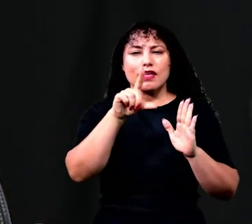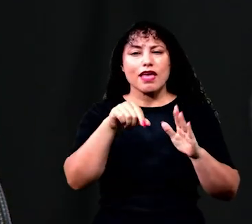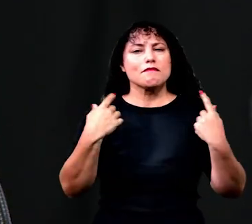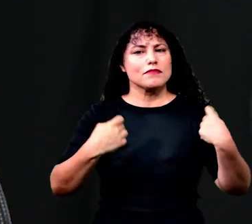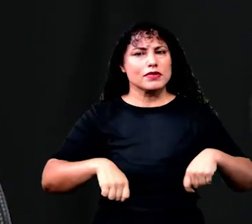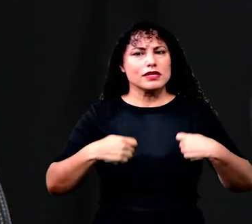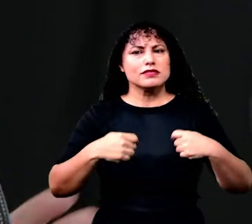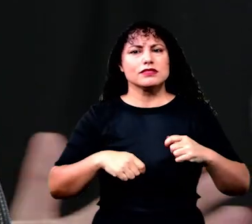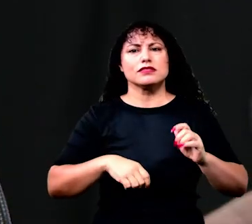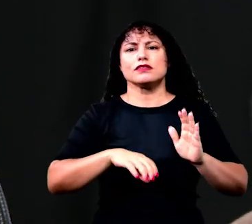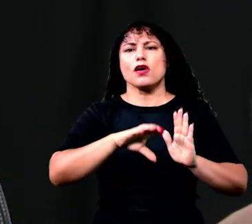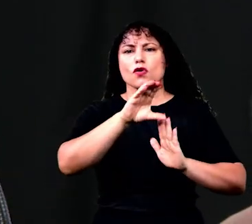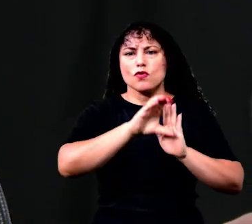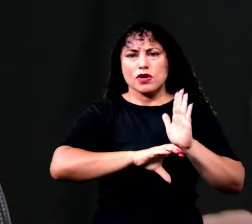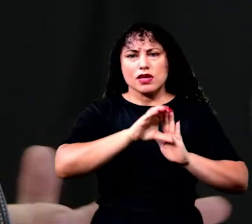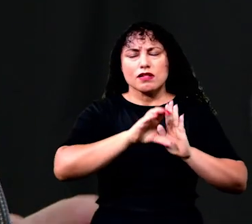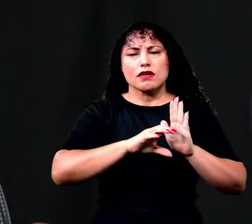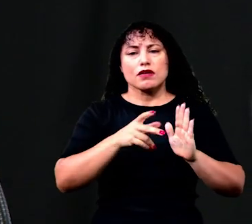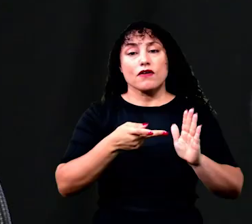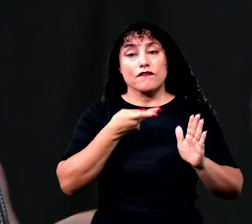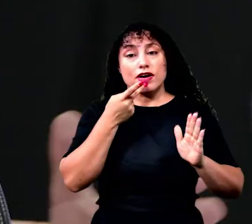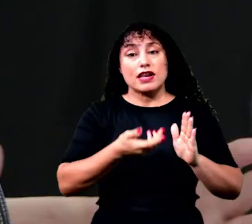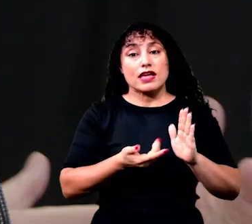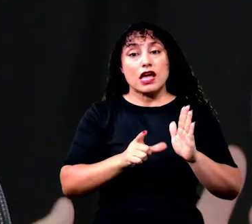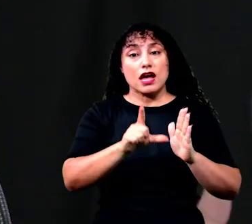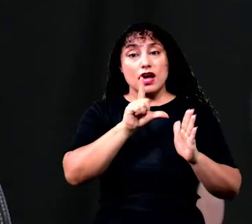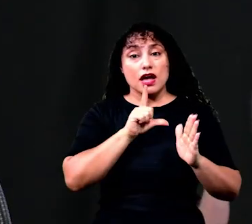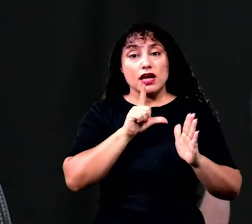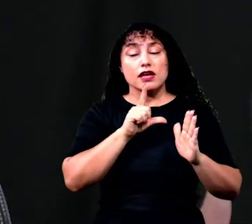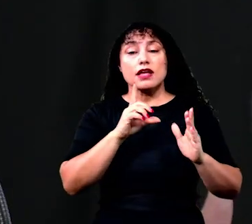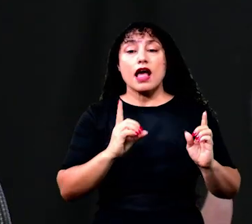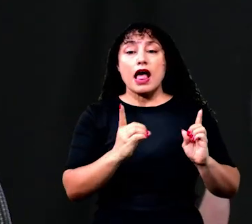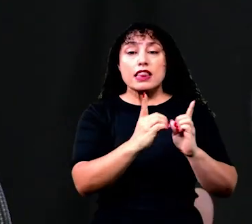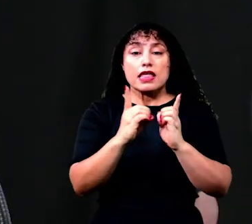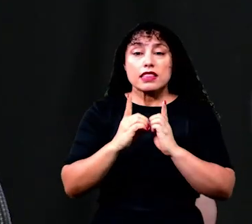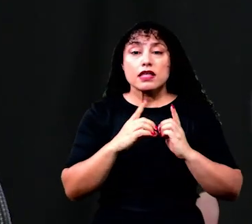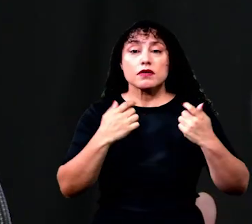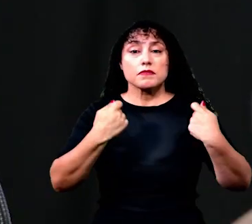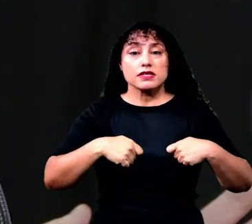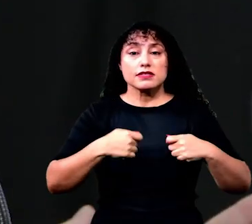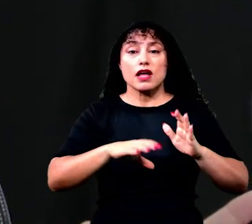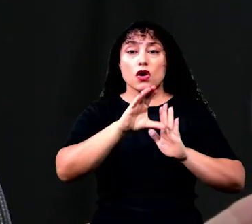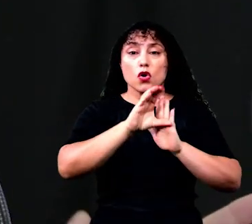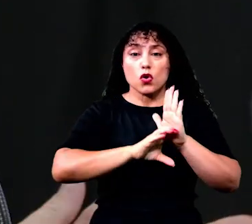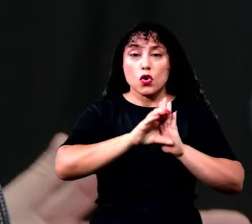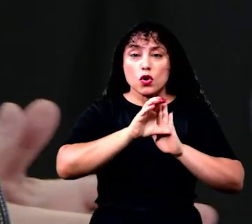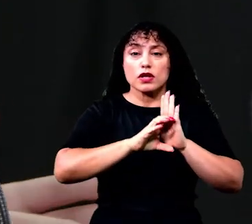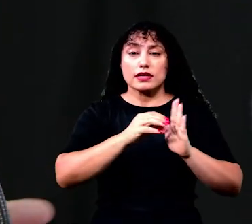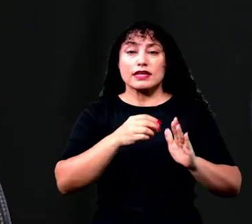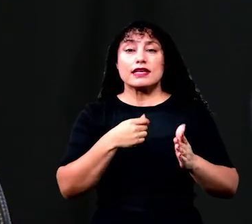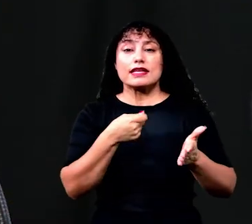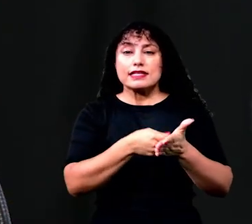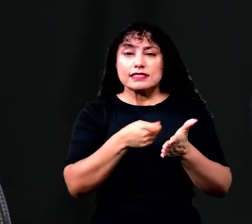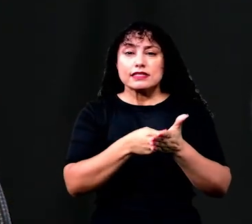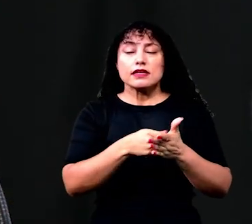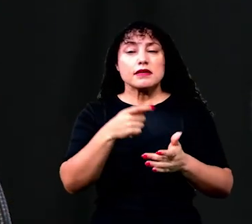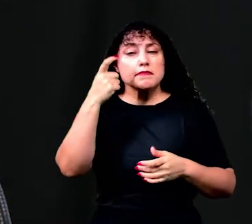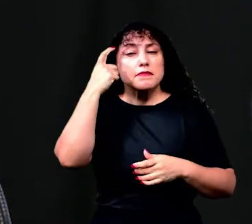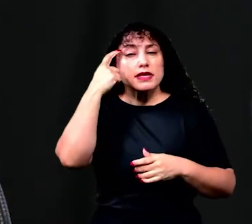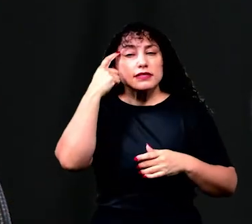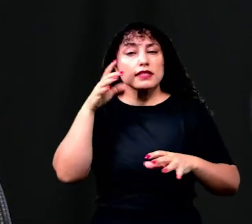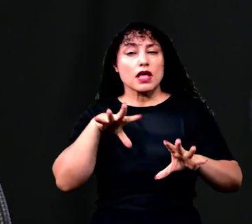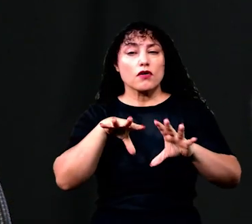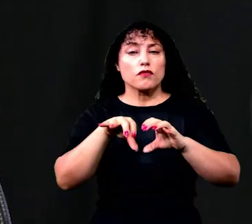necessidade curricular, então é o que eu falei previamente, né? Então é atender uma necessidade curricular que existe, mas também pensar nessa